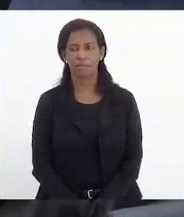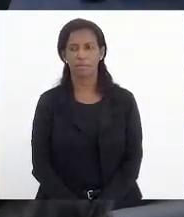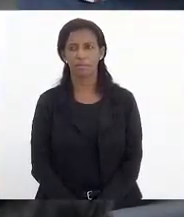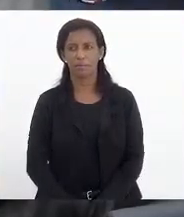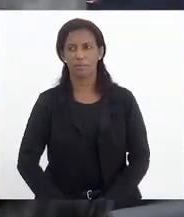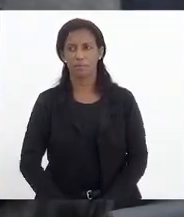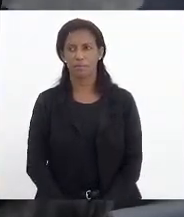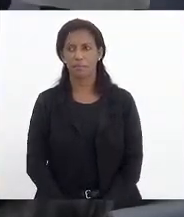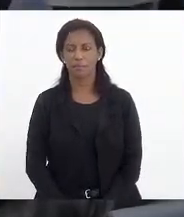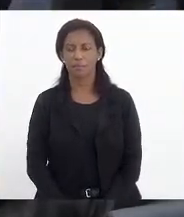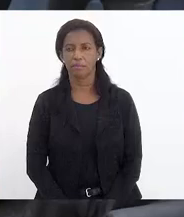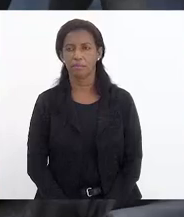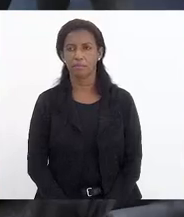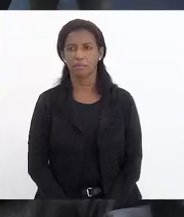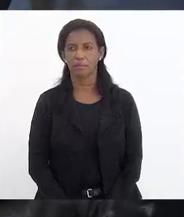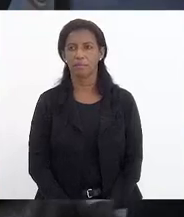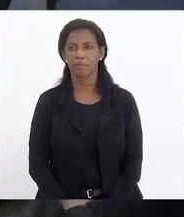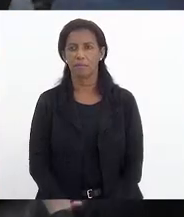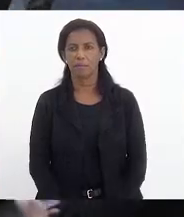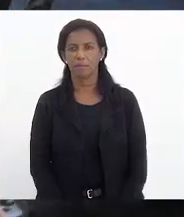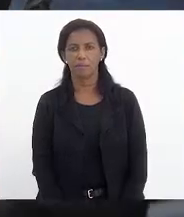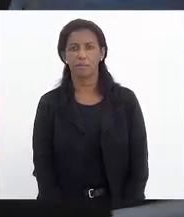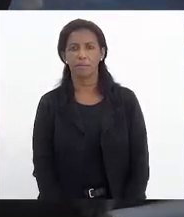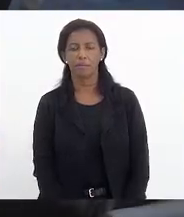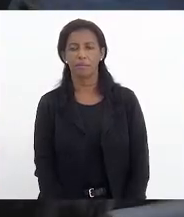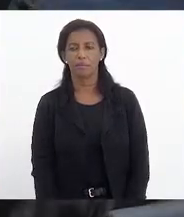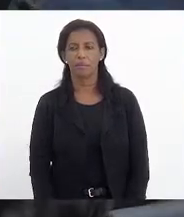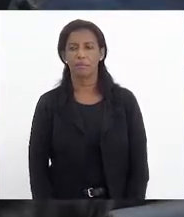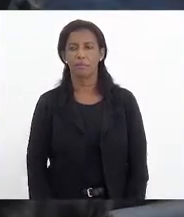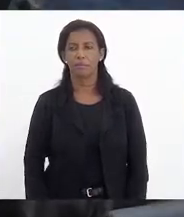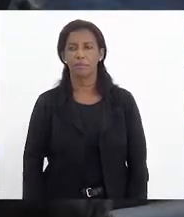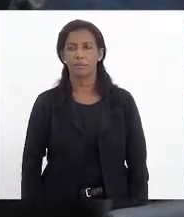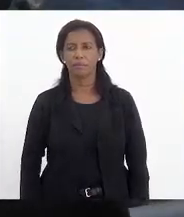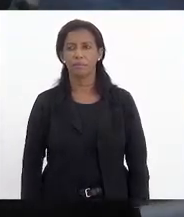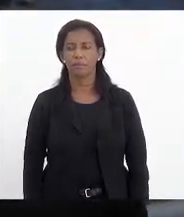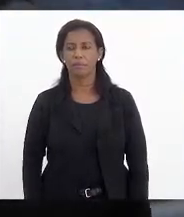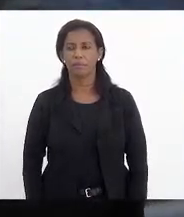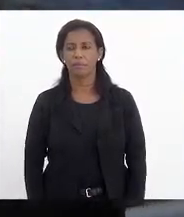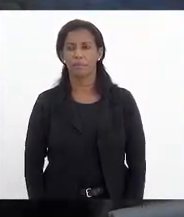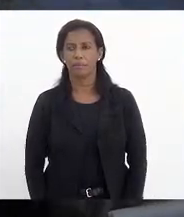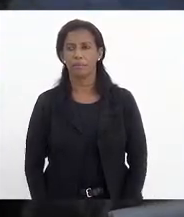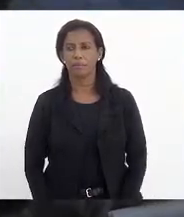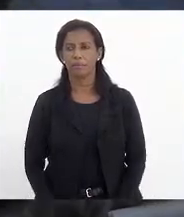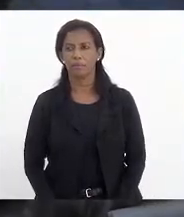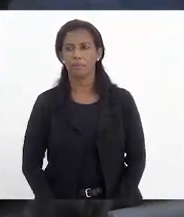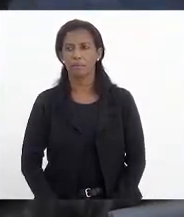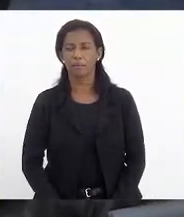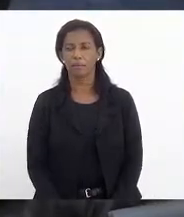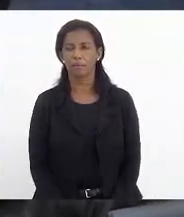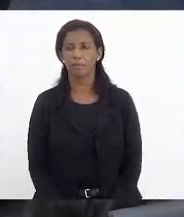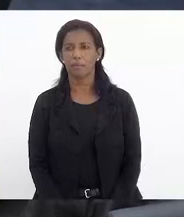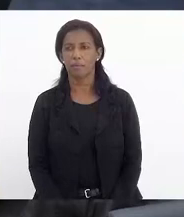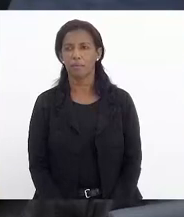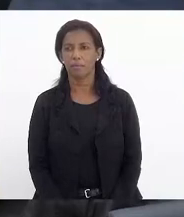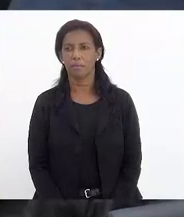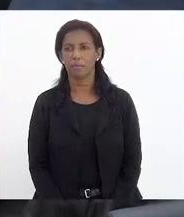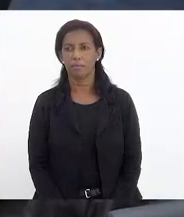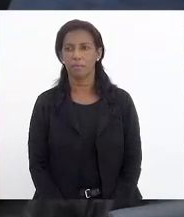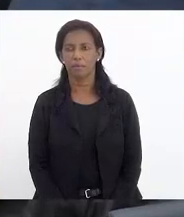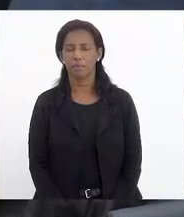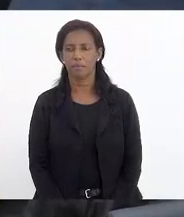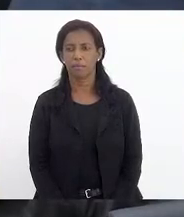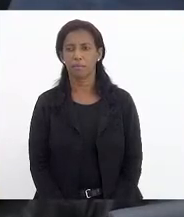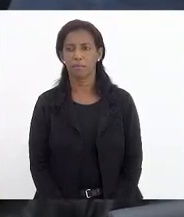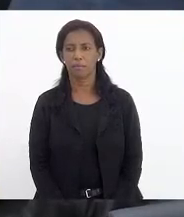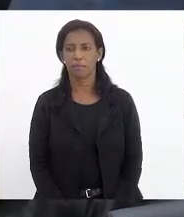Francisco. Assim resolve o problema todo mundo. Se quiser uma consulta agora, tudo bem. Boa tarde. Me prazer direito com vocês. Com o